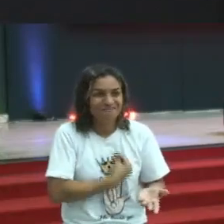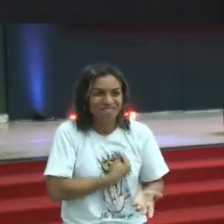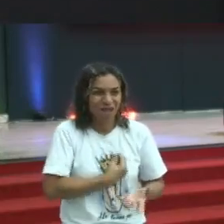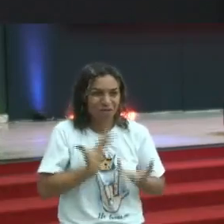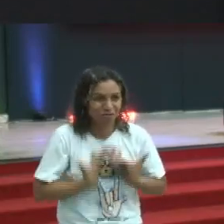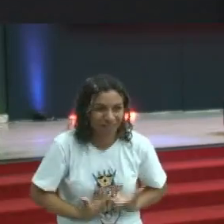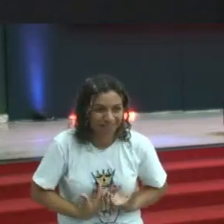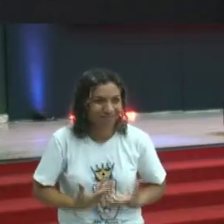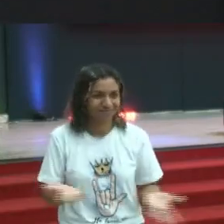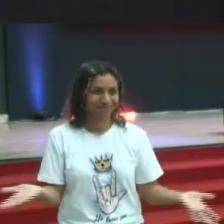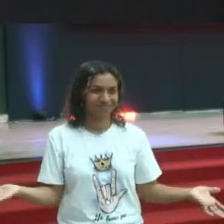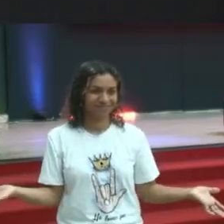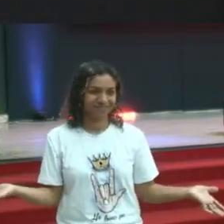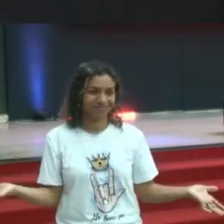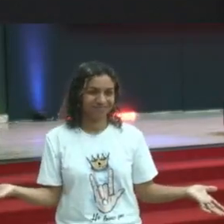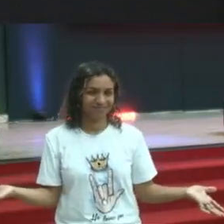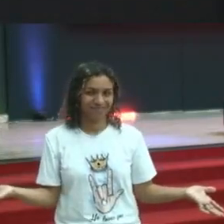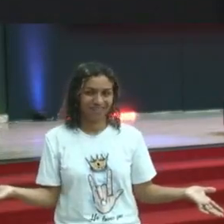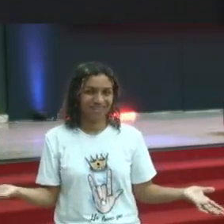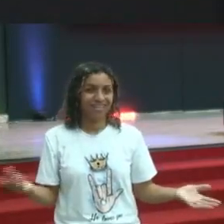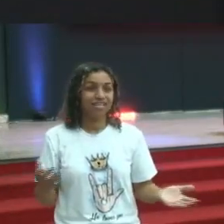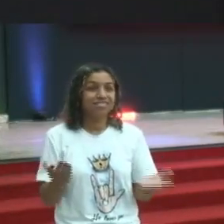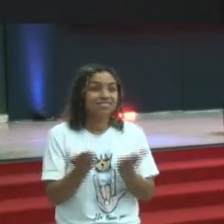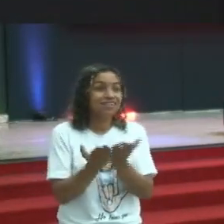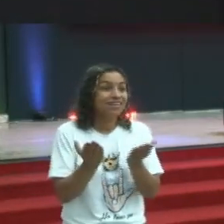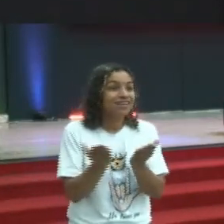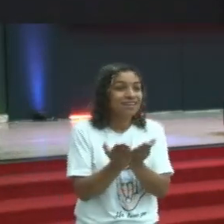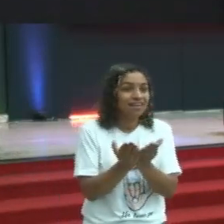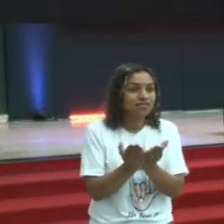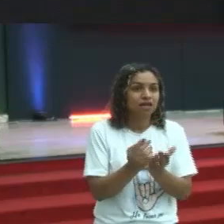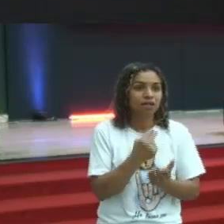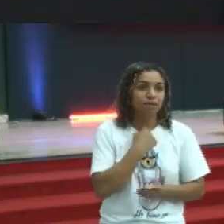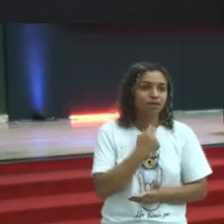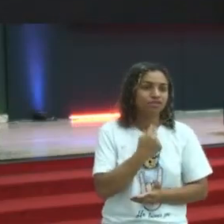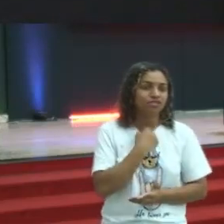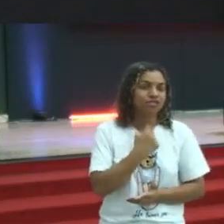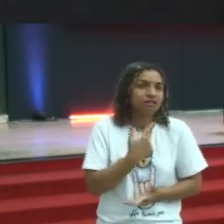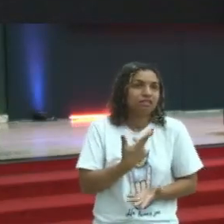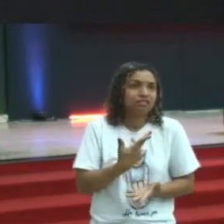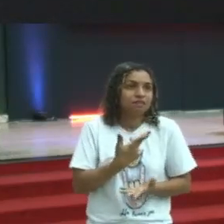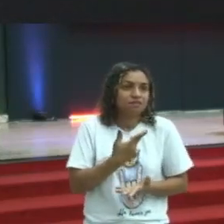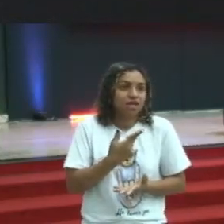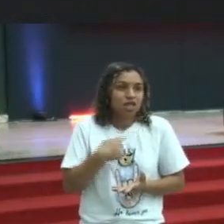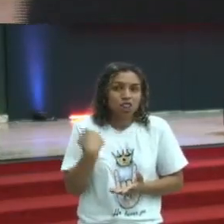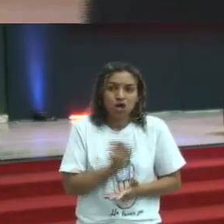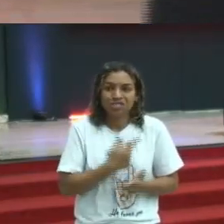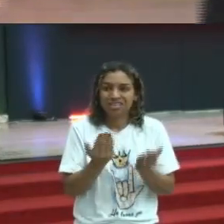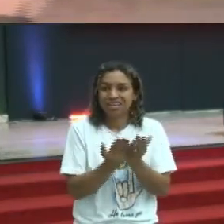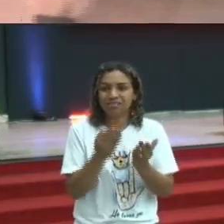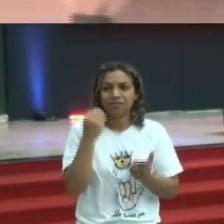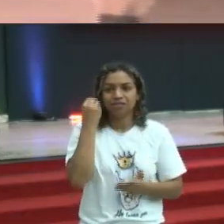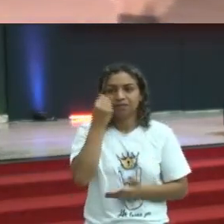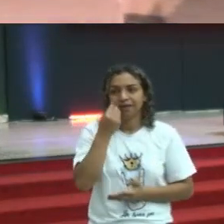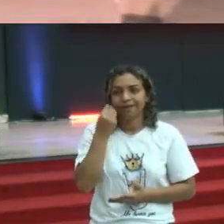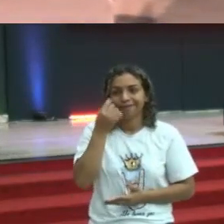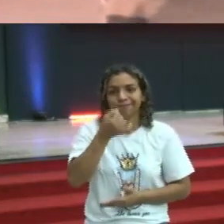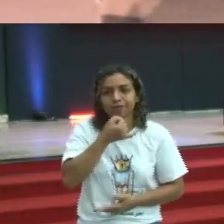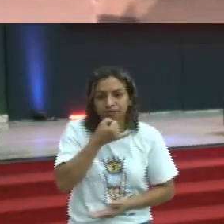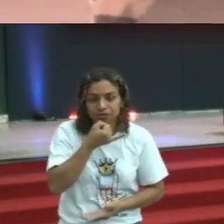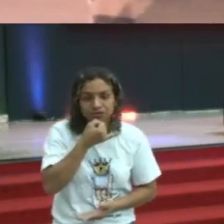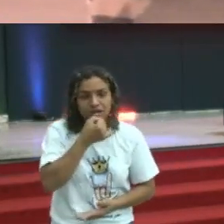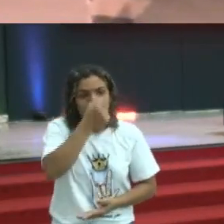pesada. Ser crente não pode ser uma experiência triste, pesada, cansada,